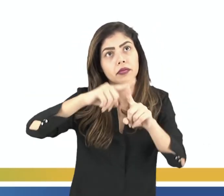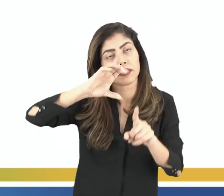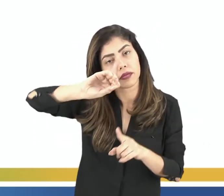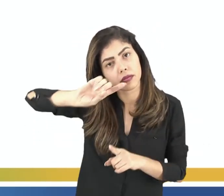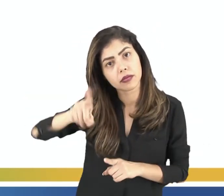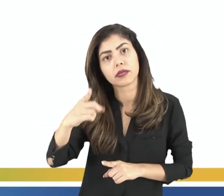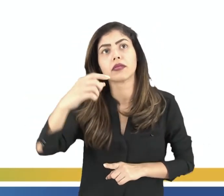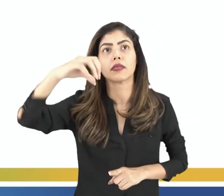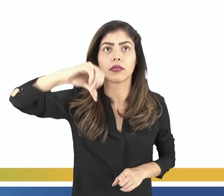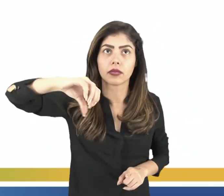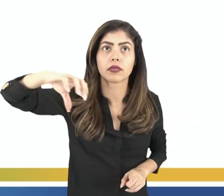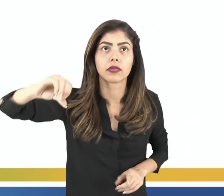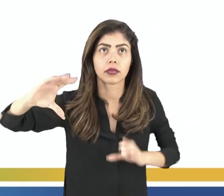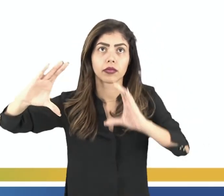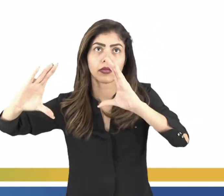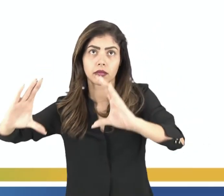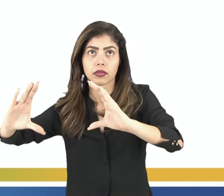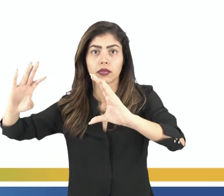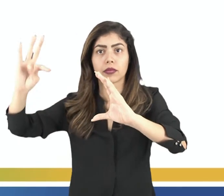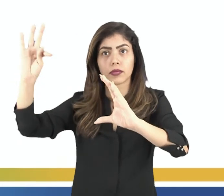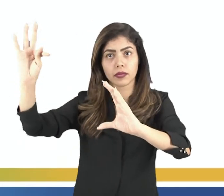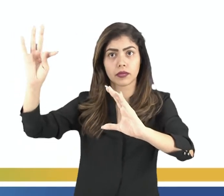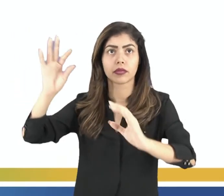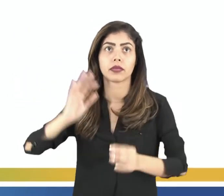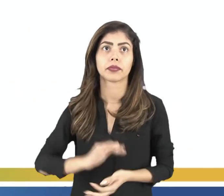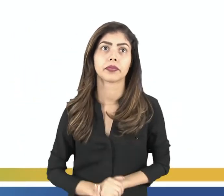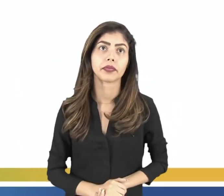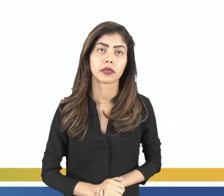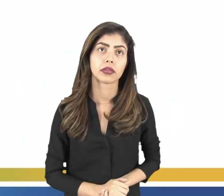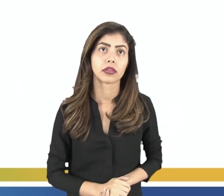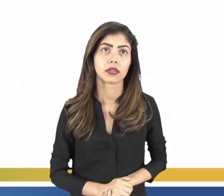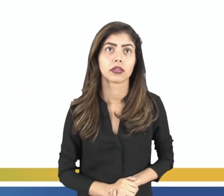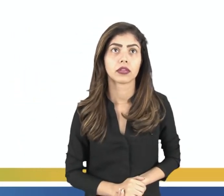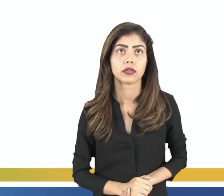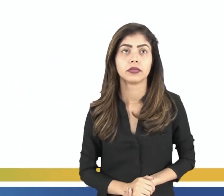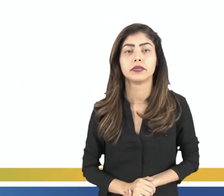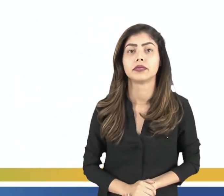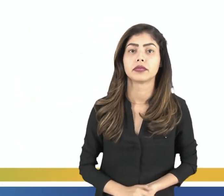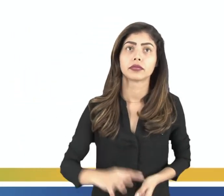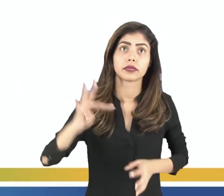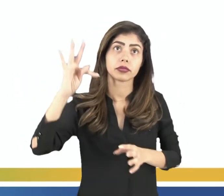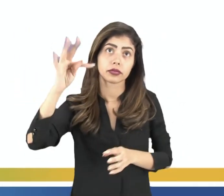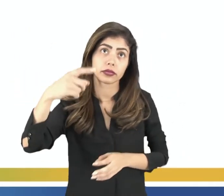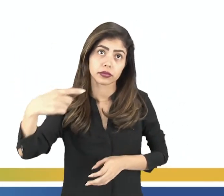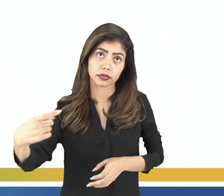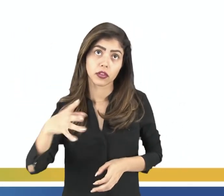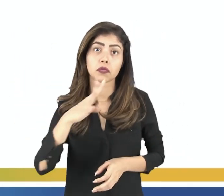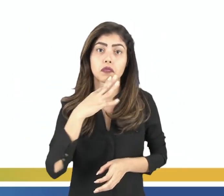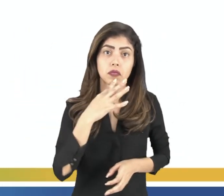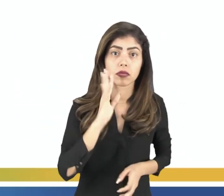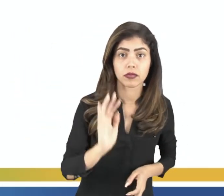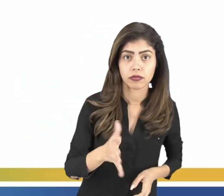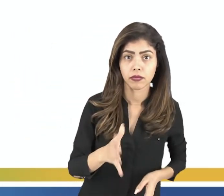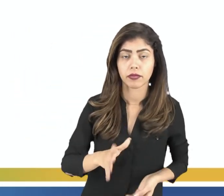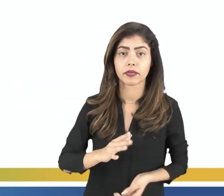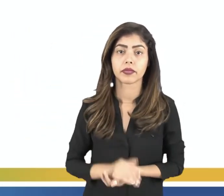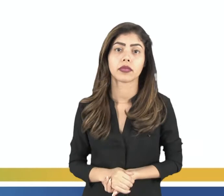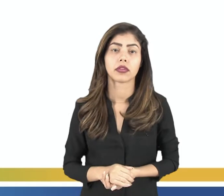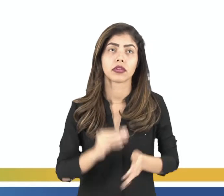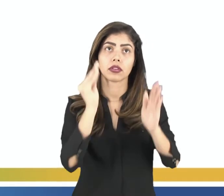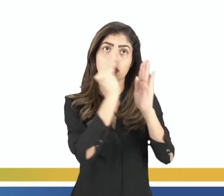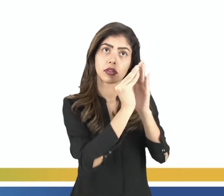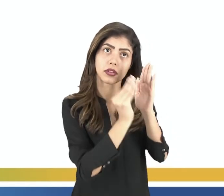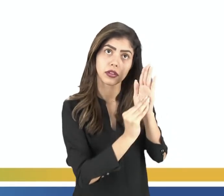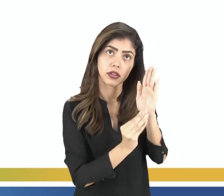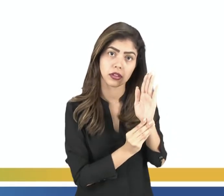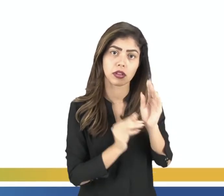3.000 vezes 0,99 elevado a t. Esse t de x eu já conheço, que foi dado na nossa questão,